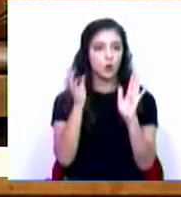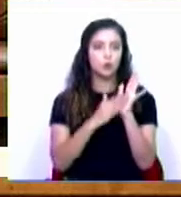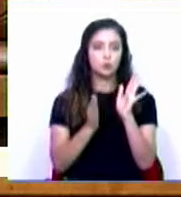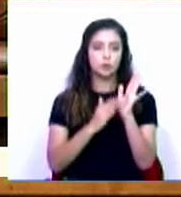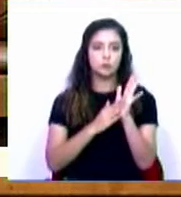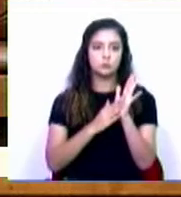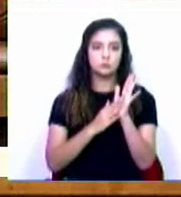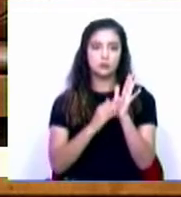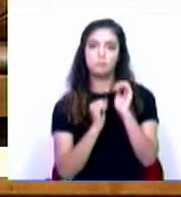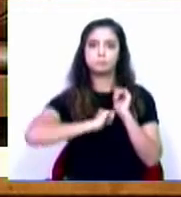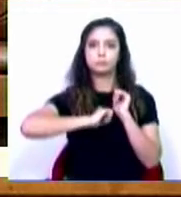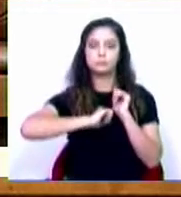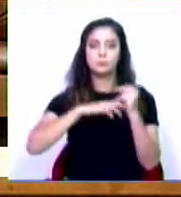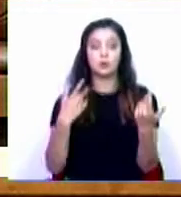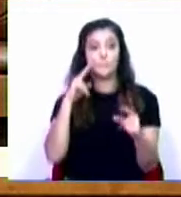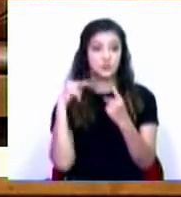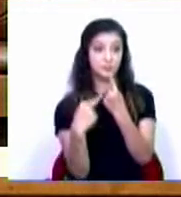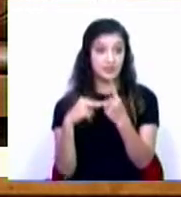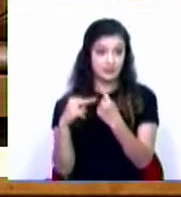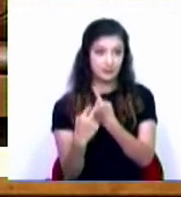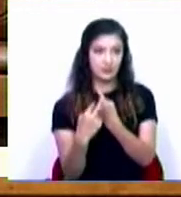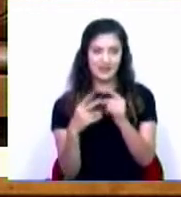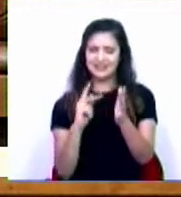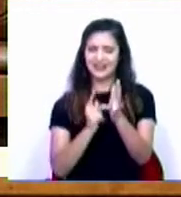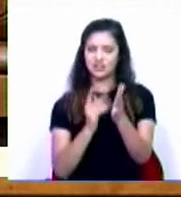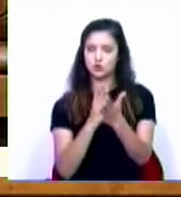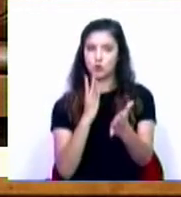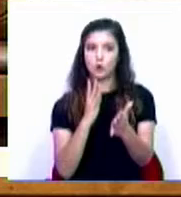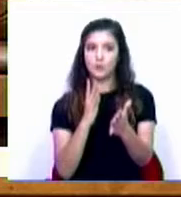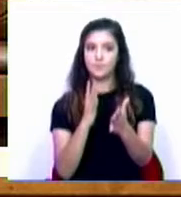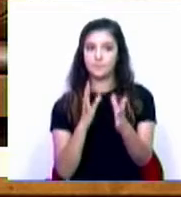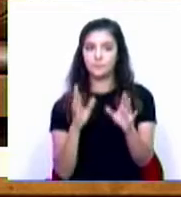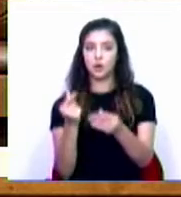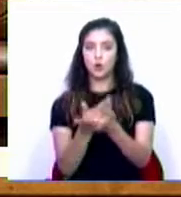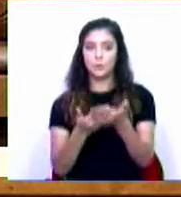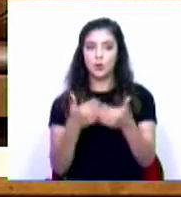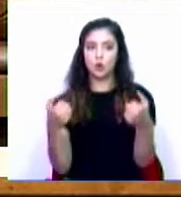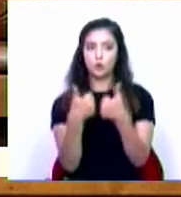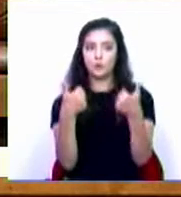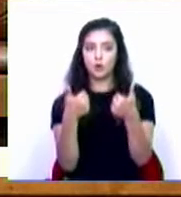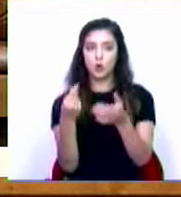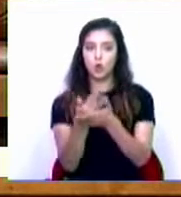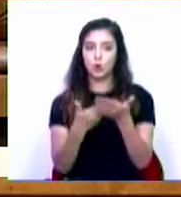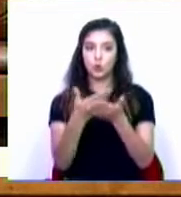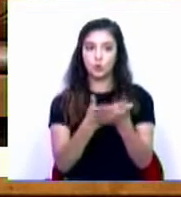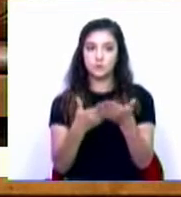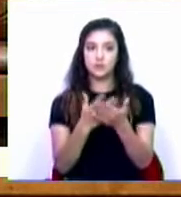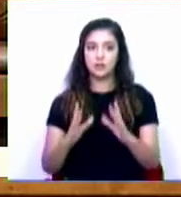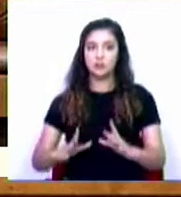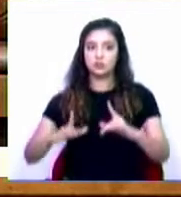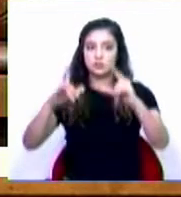pela oposição. Do ponto de vista meramente técnico, uma economia competitiva é uma economia que apresenta